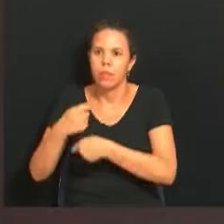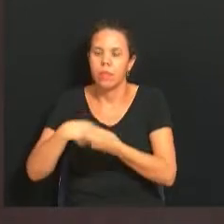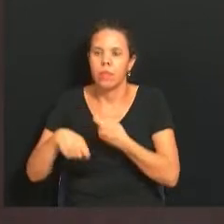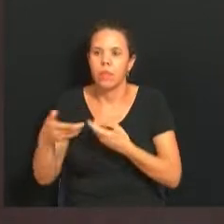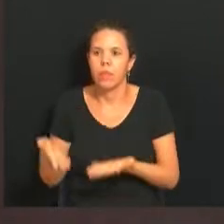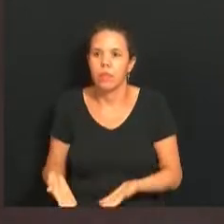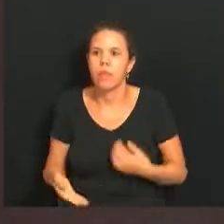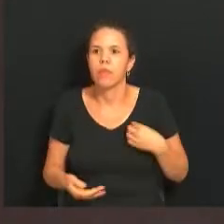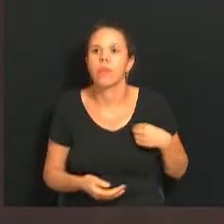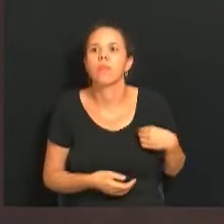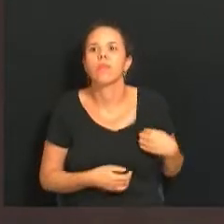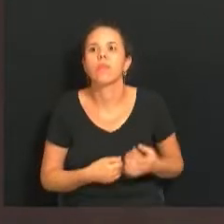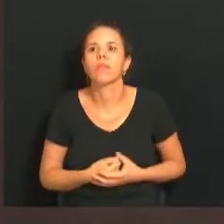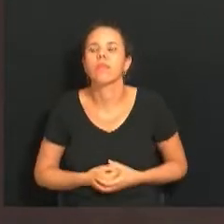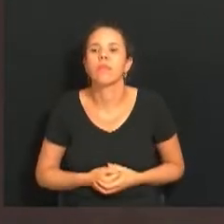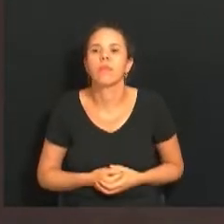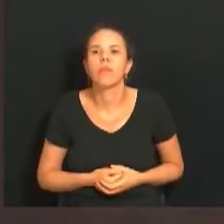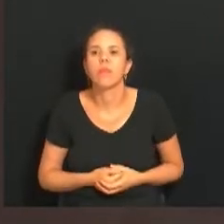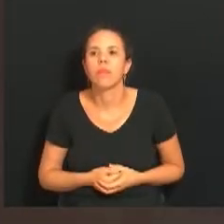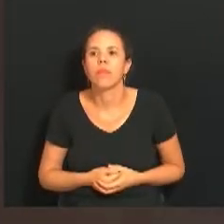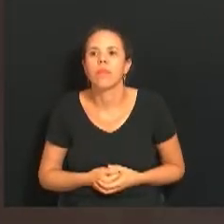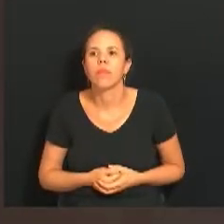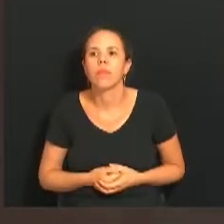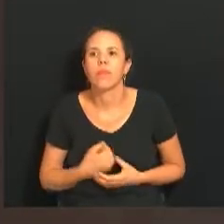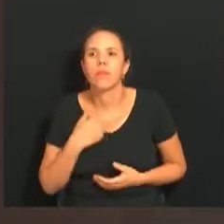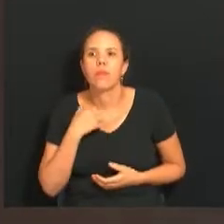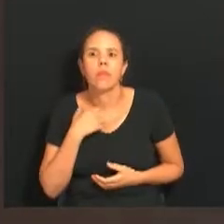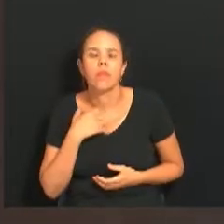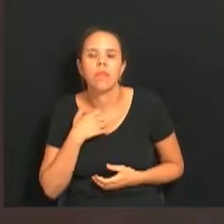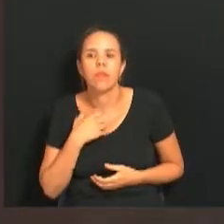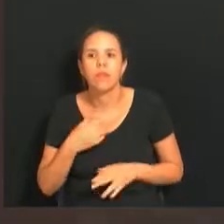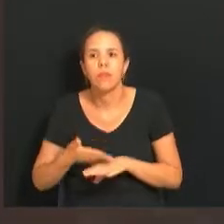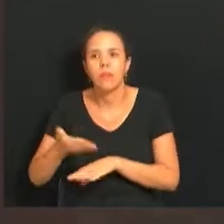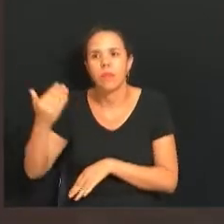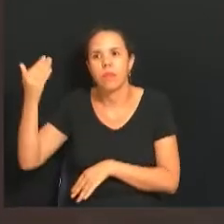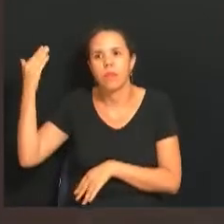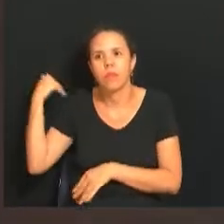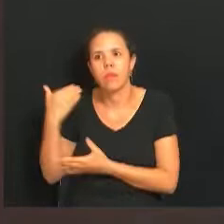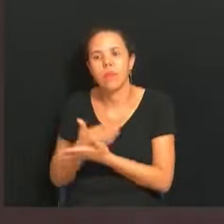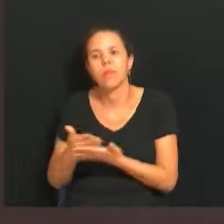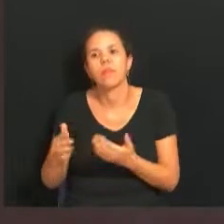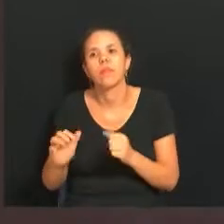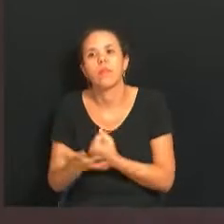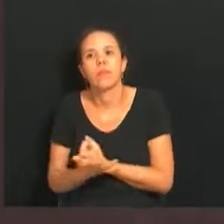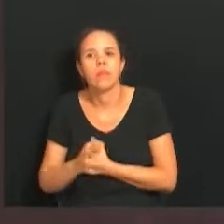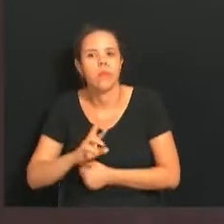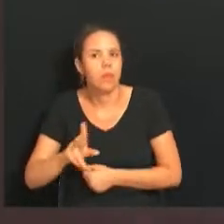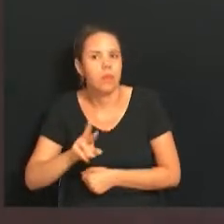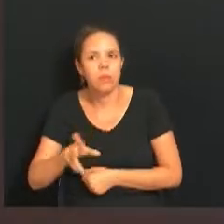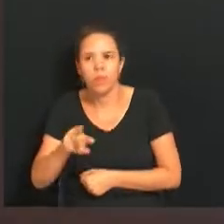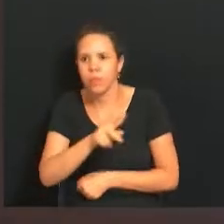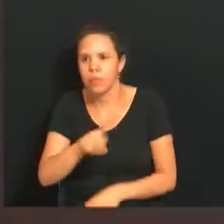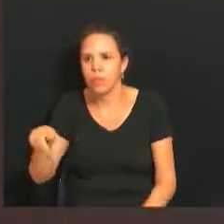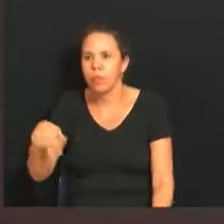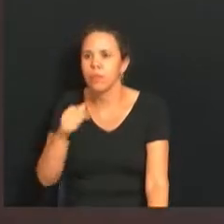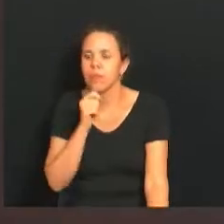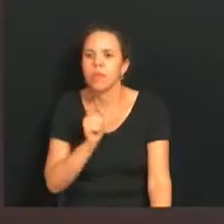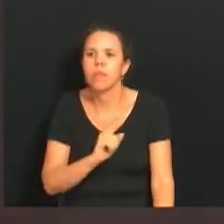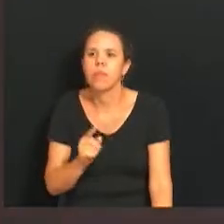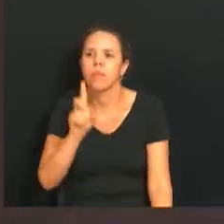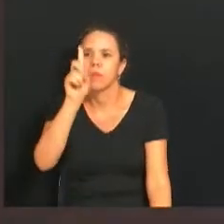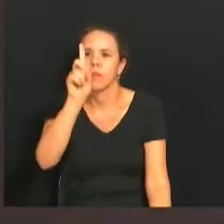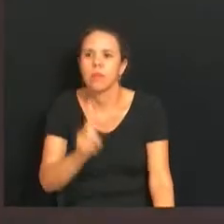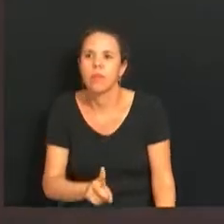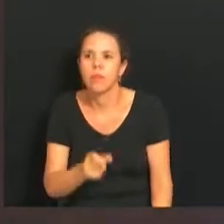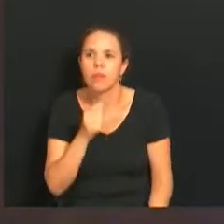né, então a gente, lá atrás, quando começou a pandemia, eu não era nem presidente aqui ainda, eu era diretor social,